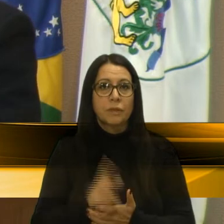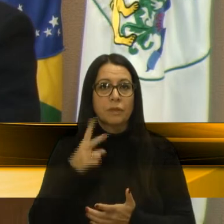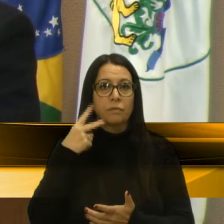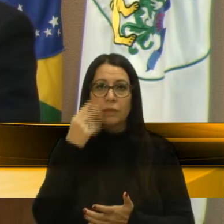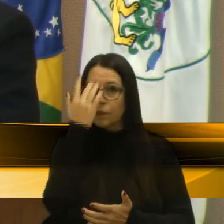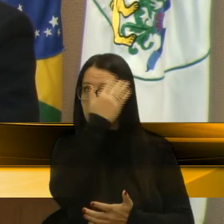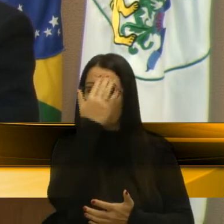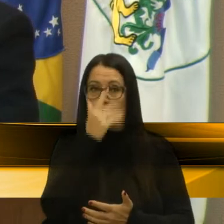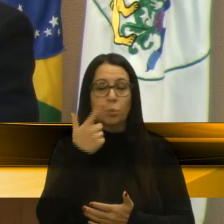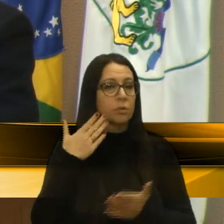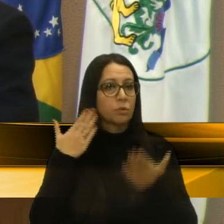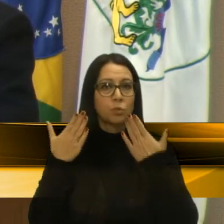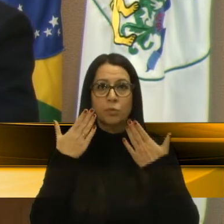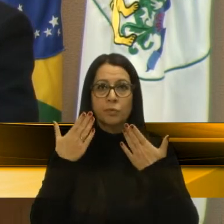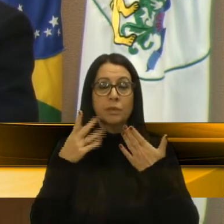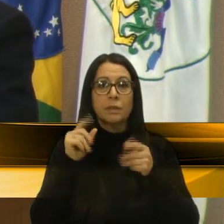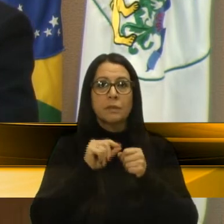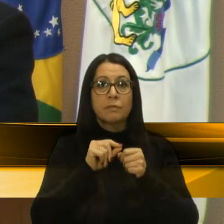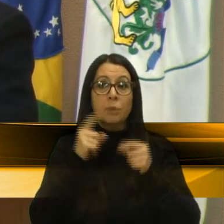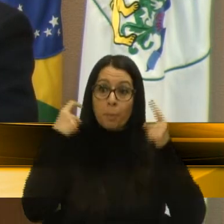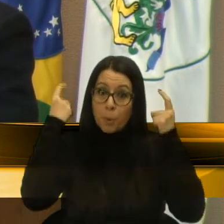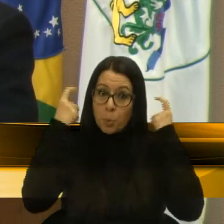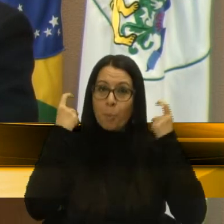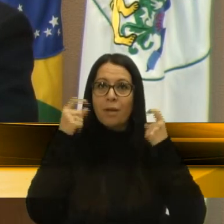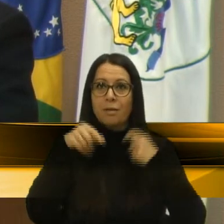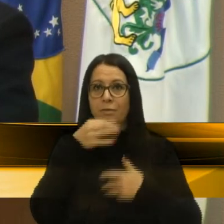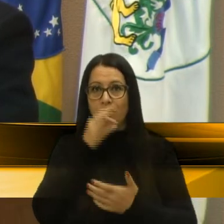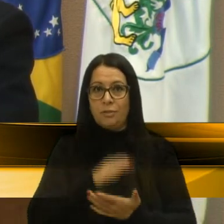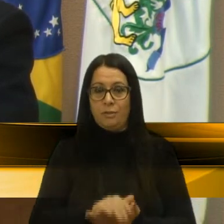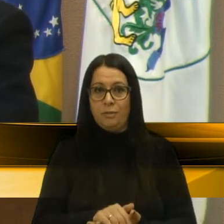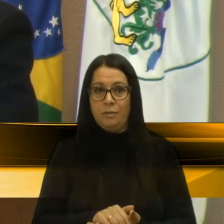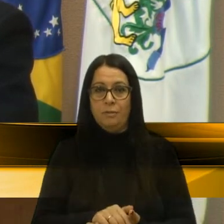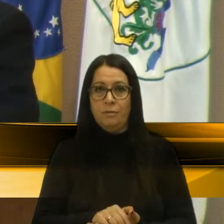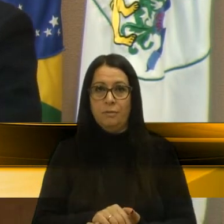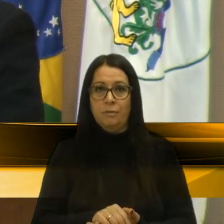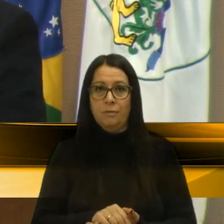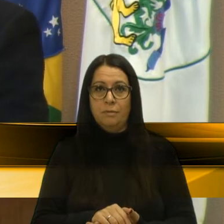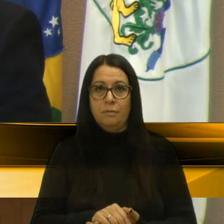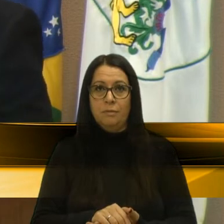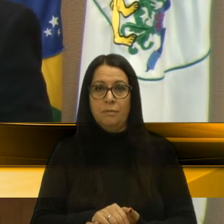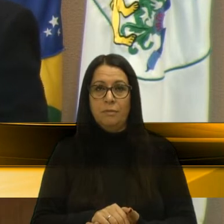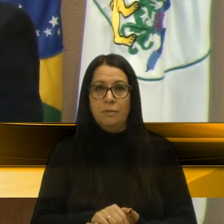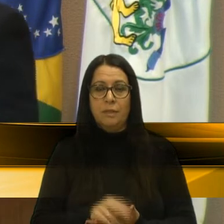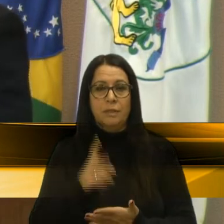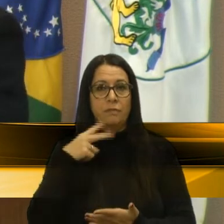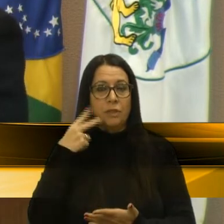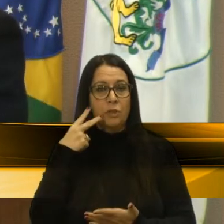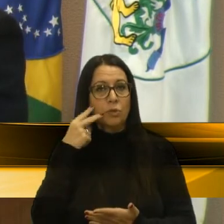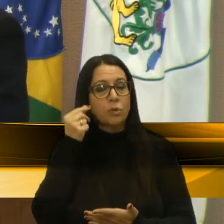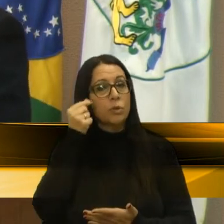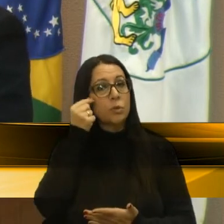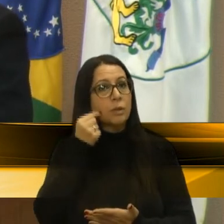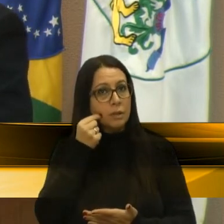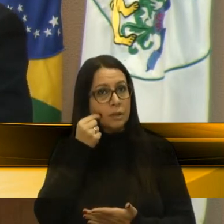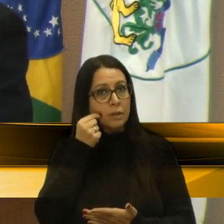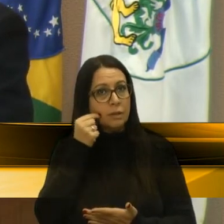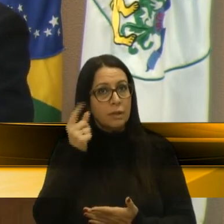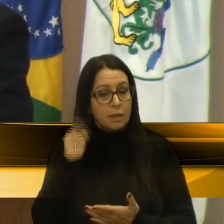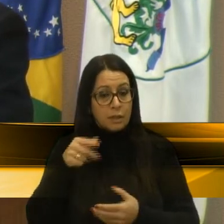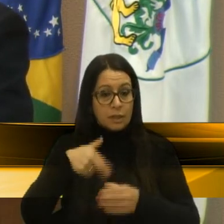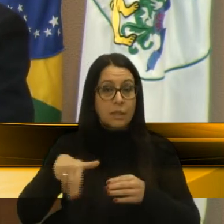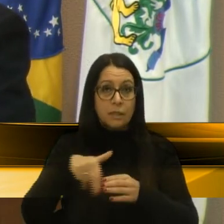ter oportunidade, né, de, quem sabe, rever. Mas a minha preocupação maior, com todos esses